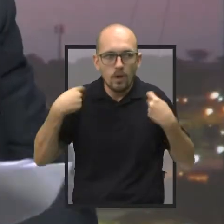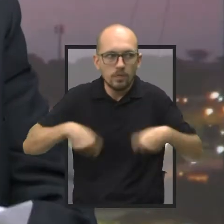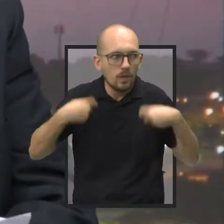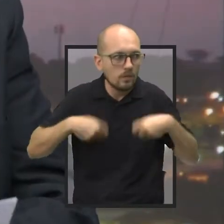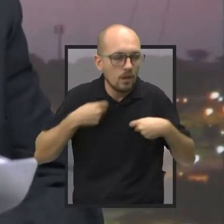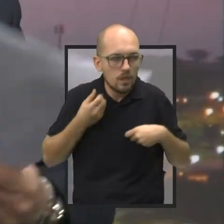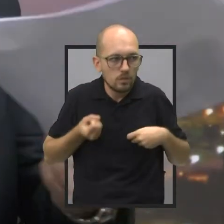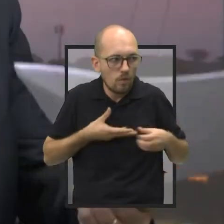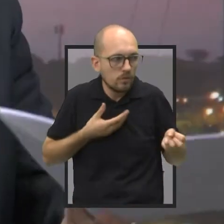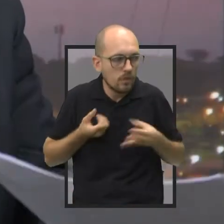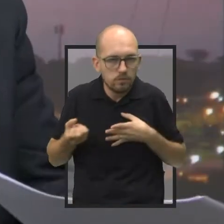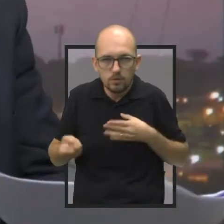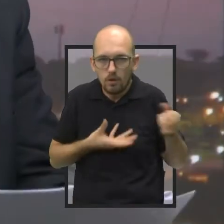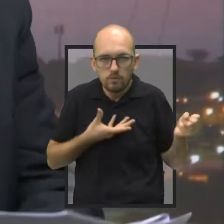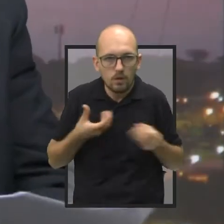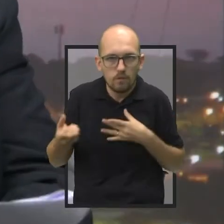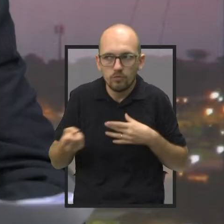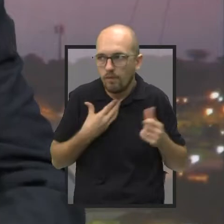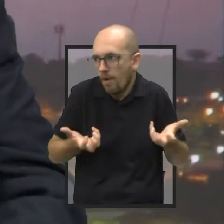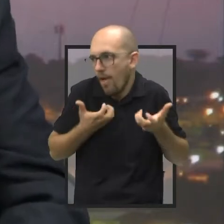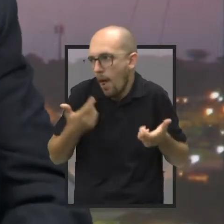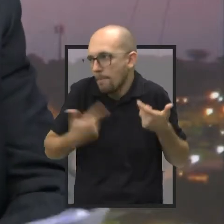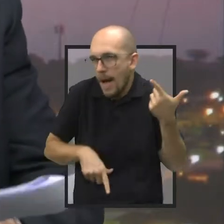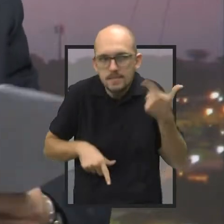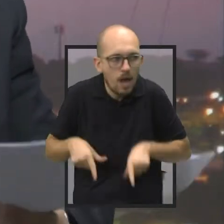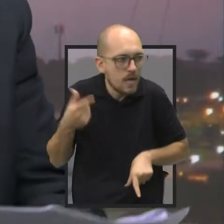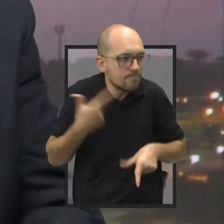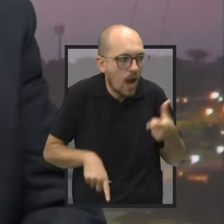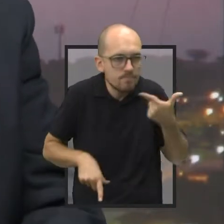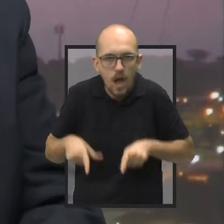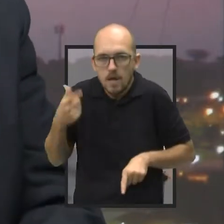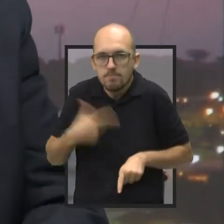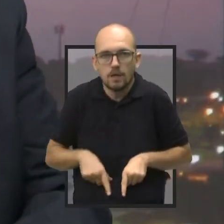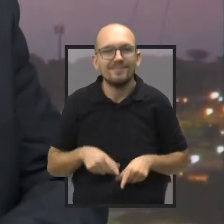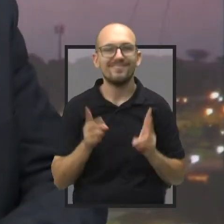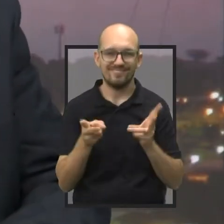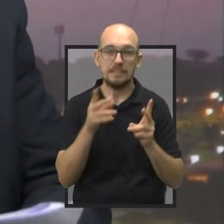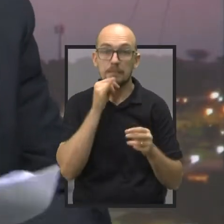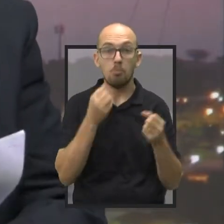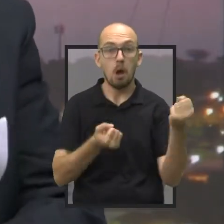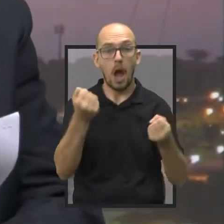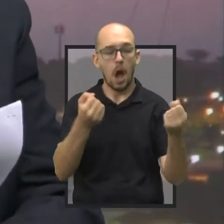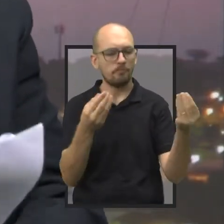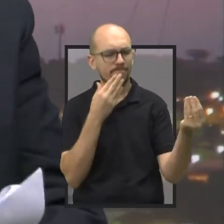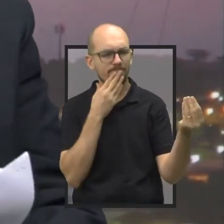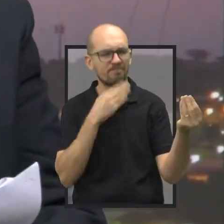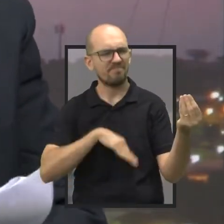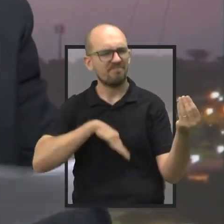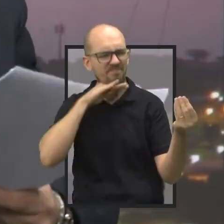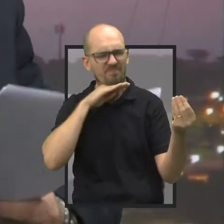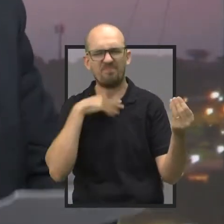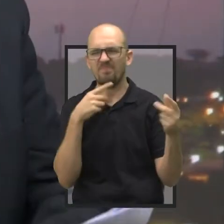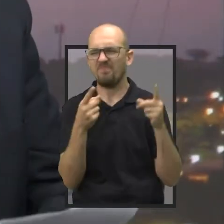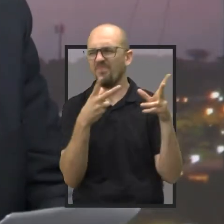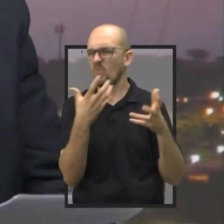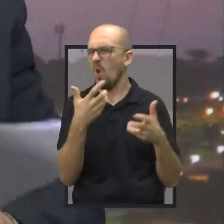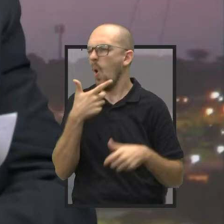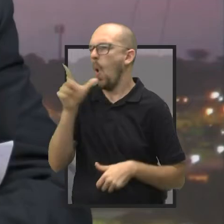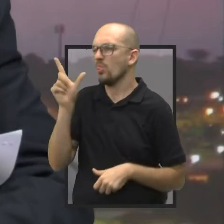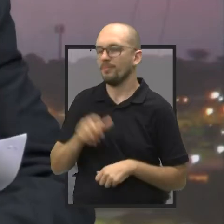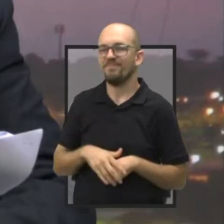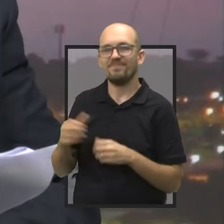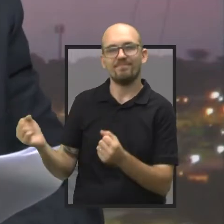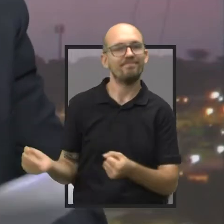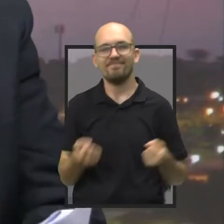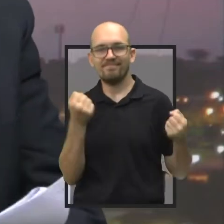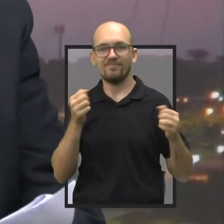infinita. O ser humano sempre quer mais, nós mesmos também sempre queremos mais. Temos um carro, queremos outro, temos uma roupa, queremos outra, as